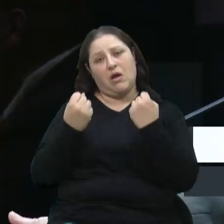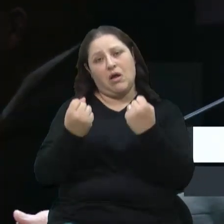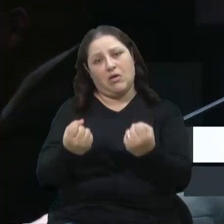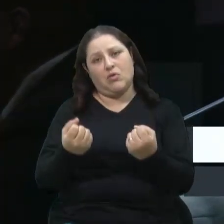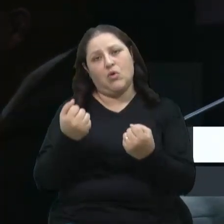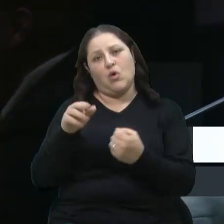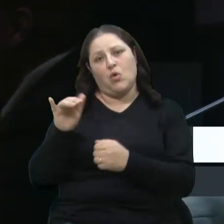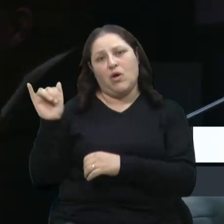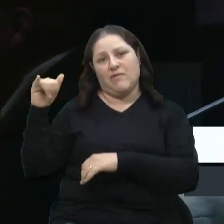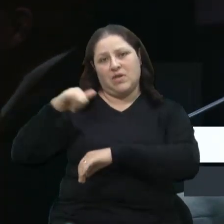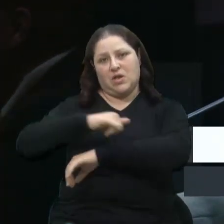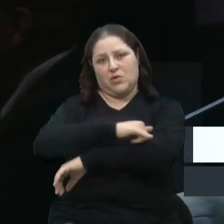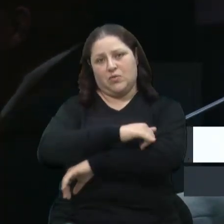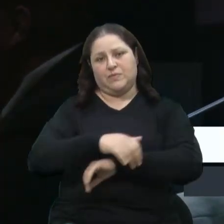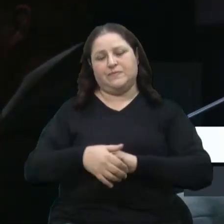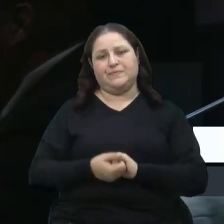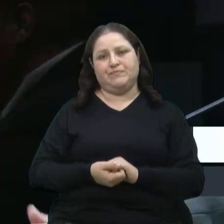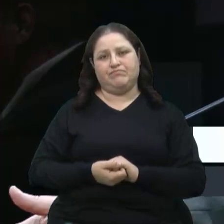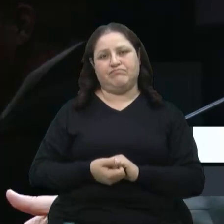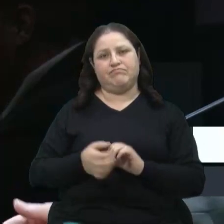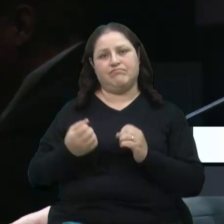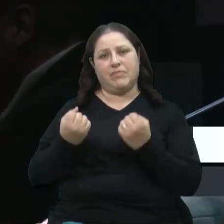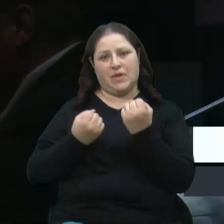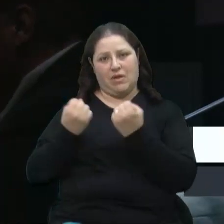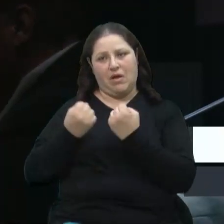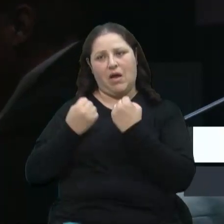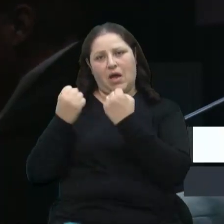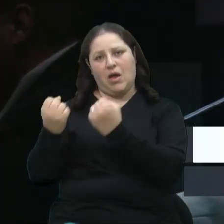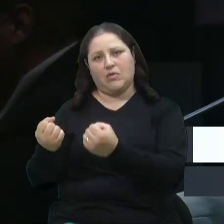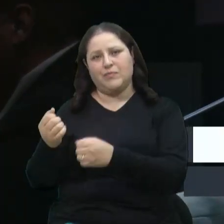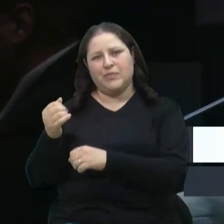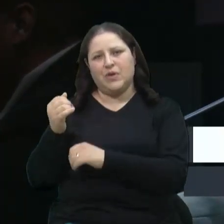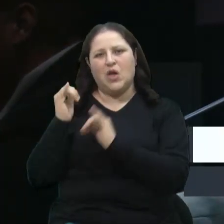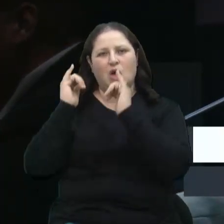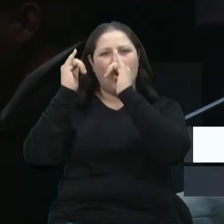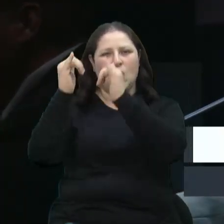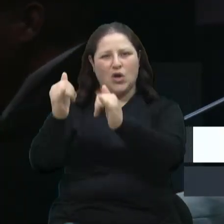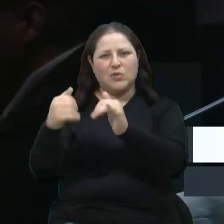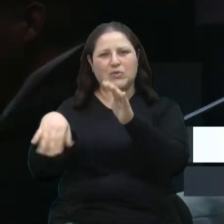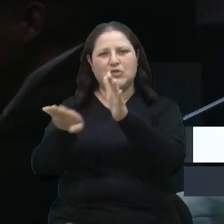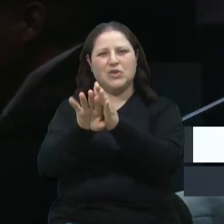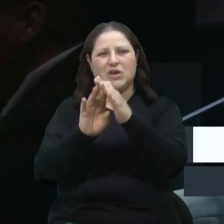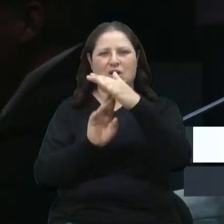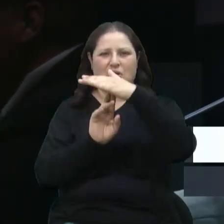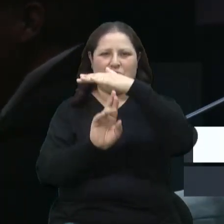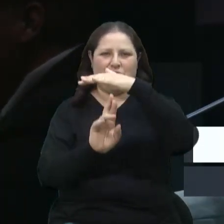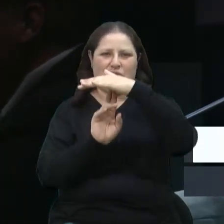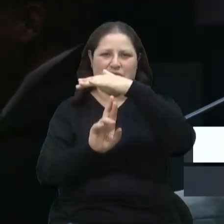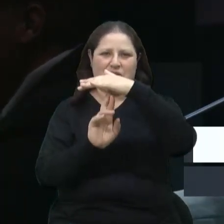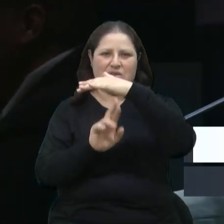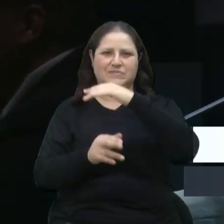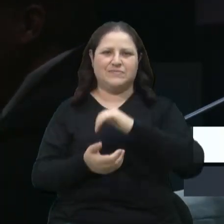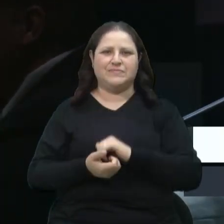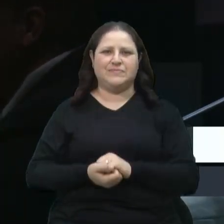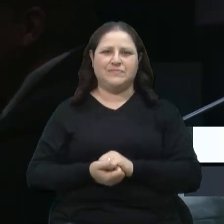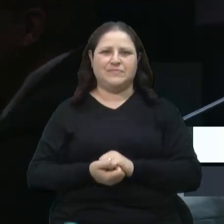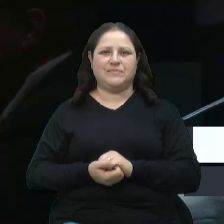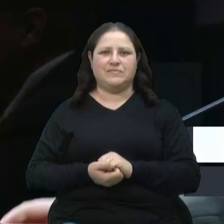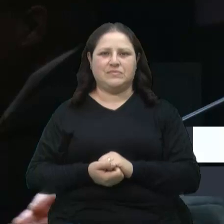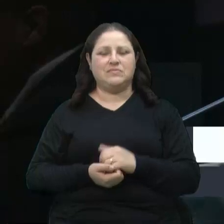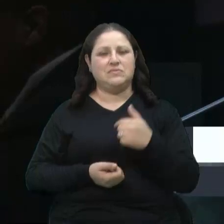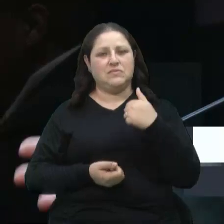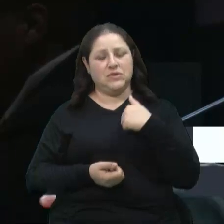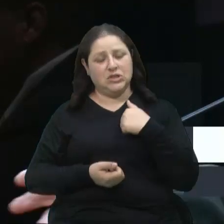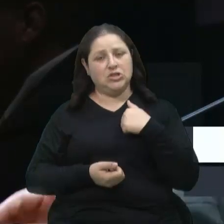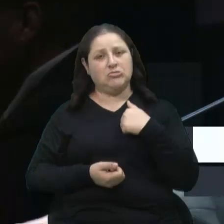de avião. E de carro, pode ser de ônibus também, na rodoviária. E eu...